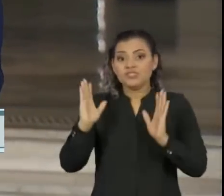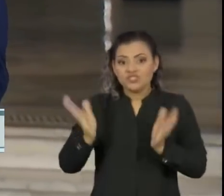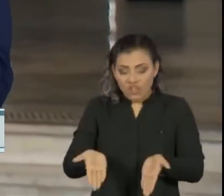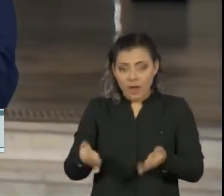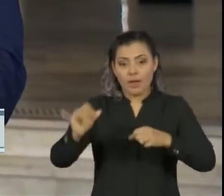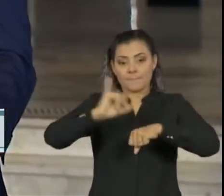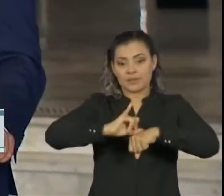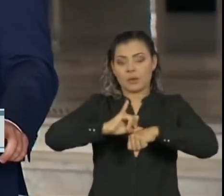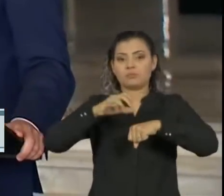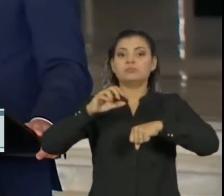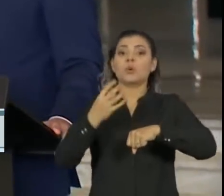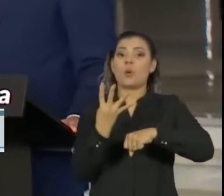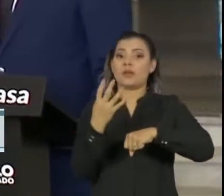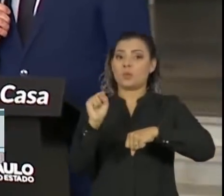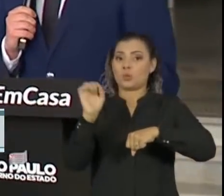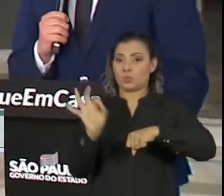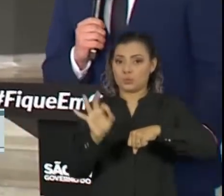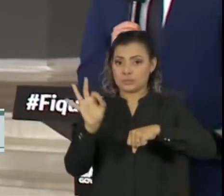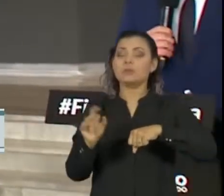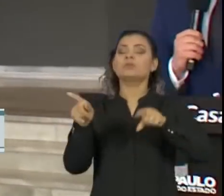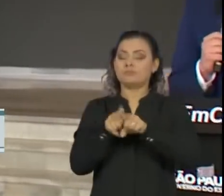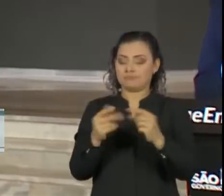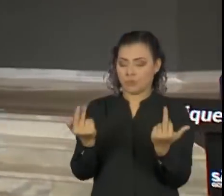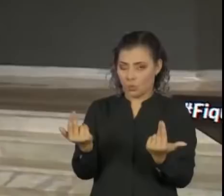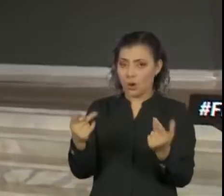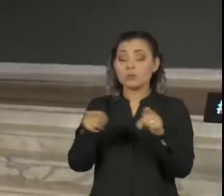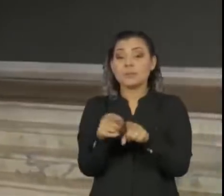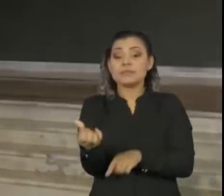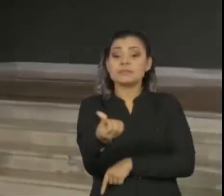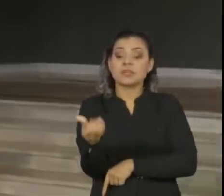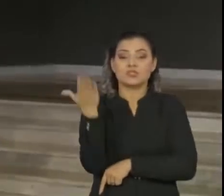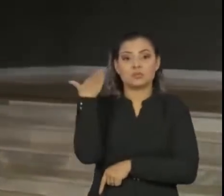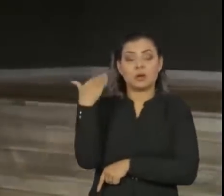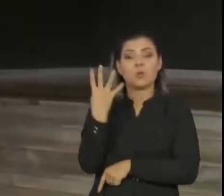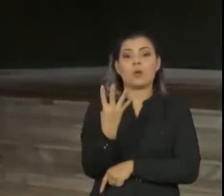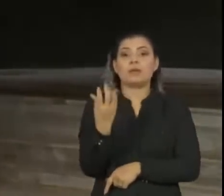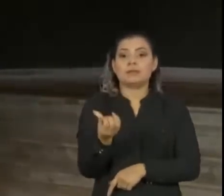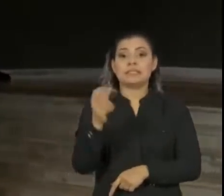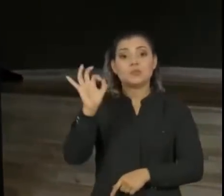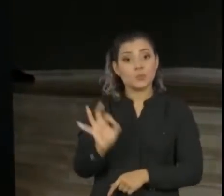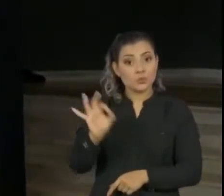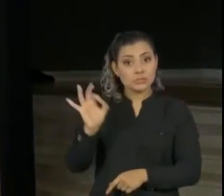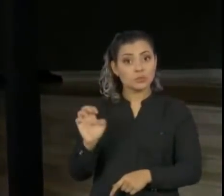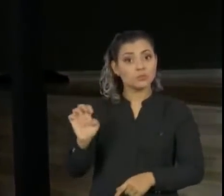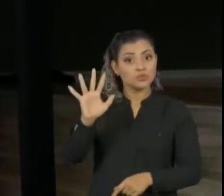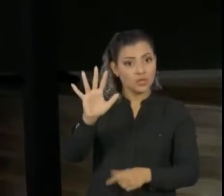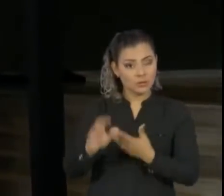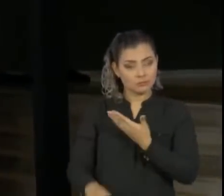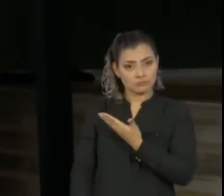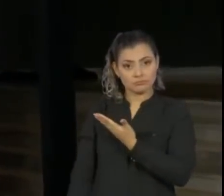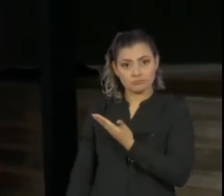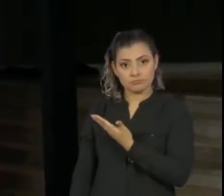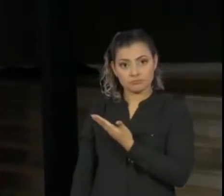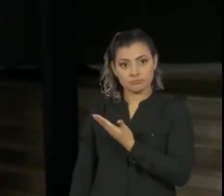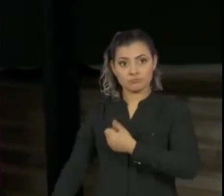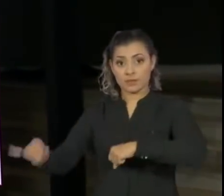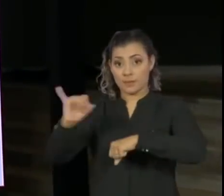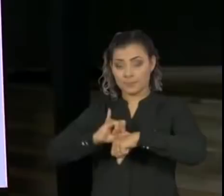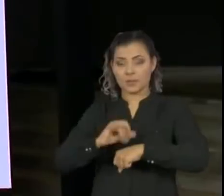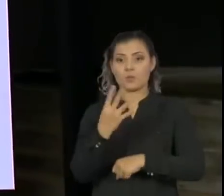da capital 48% também, da sexta-feira 46% do Estado, da